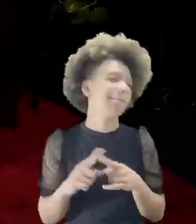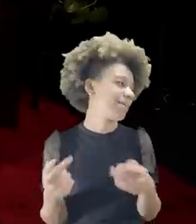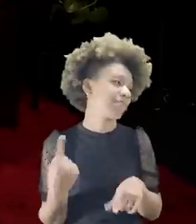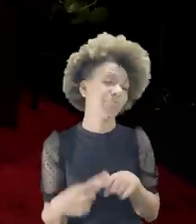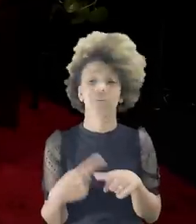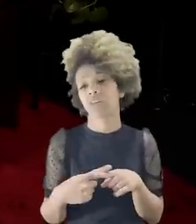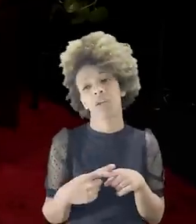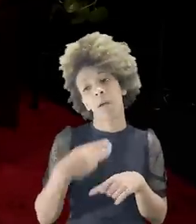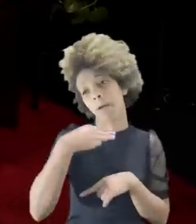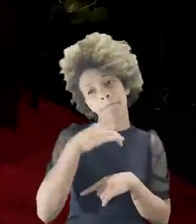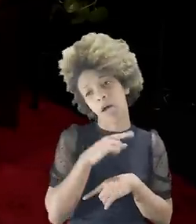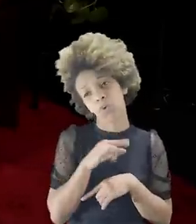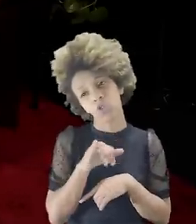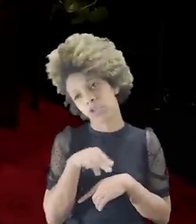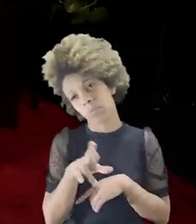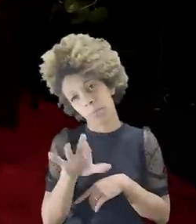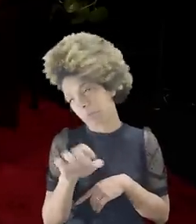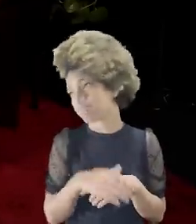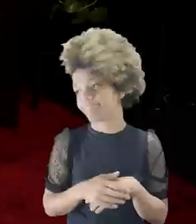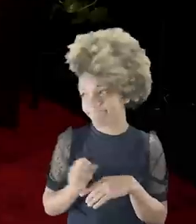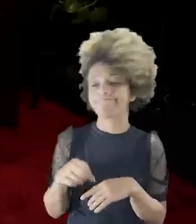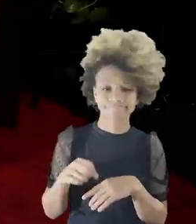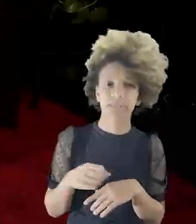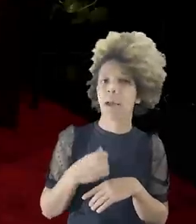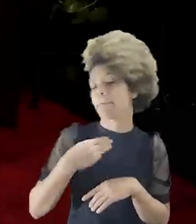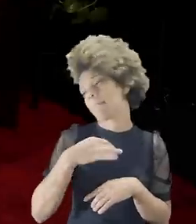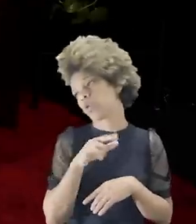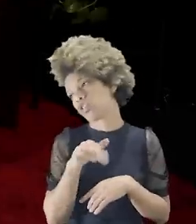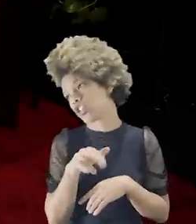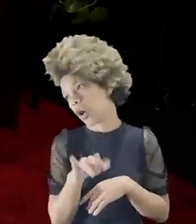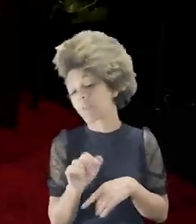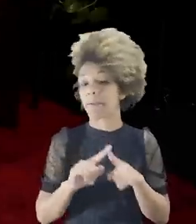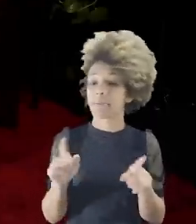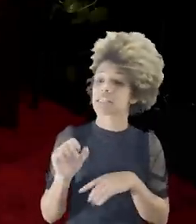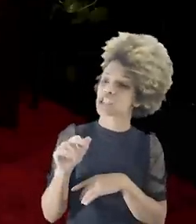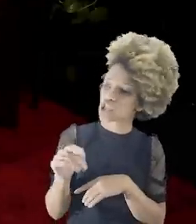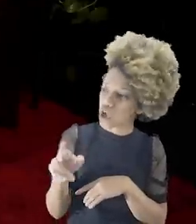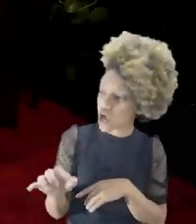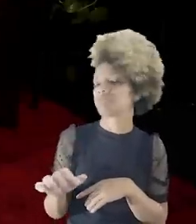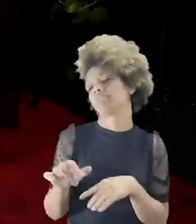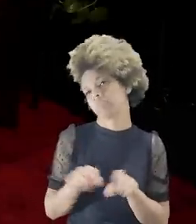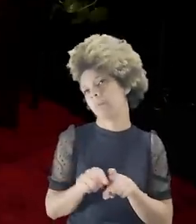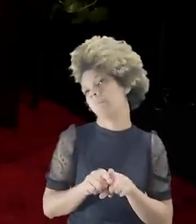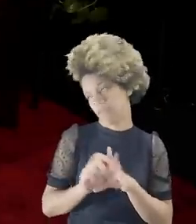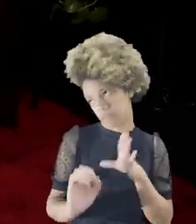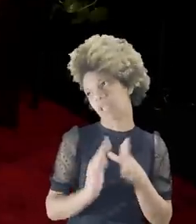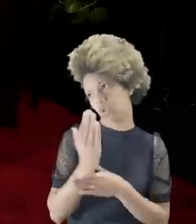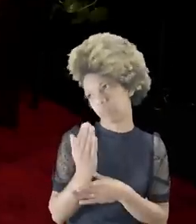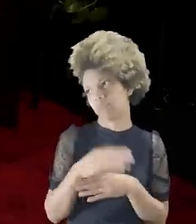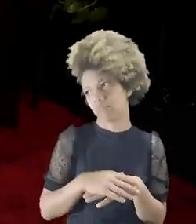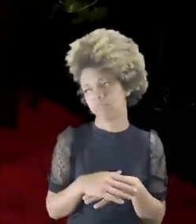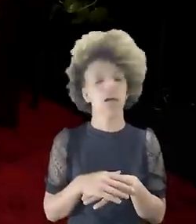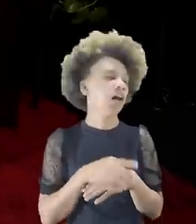e tal mas por causa de uma luz de Nobre né que tipo o pessoal fala do Mano de Nobre Claro mas o escola também é verdade todas